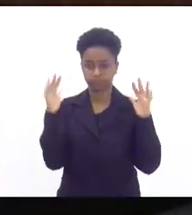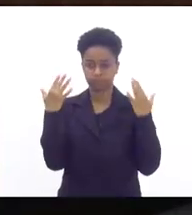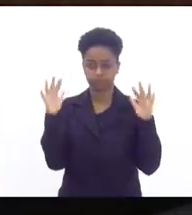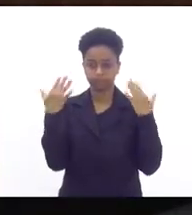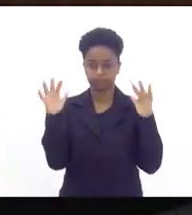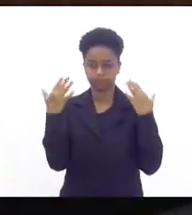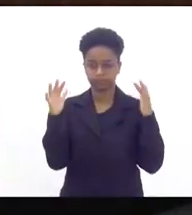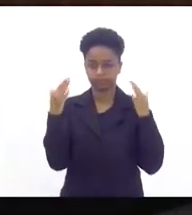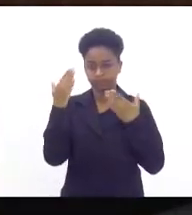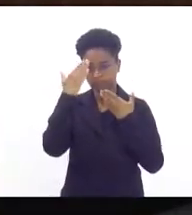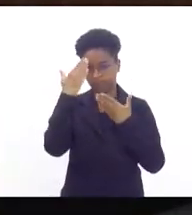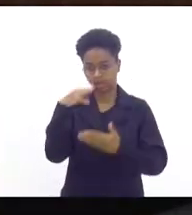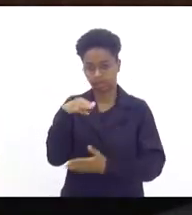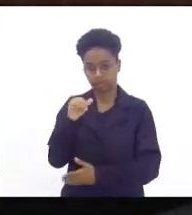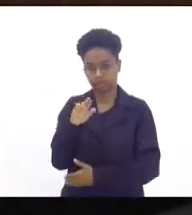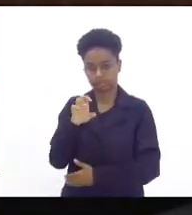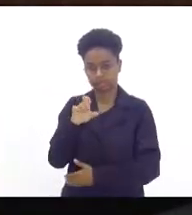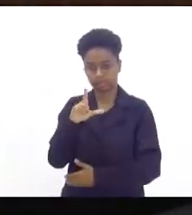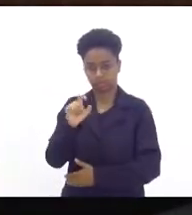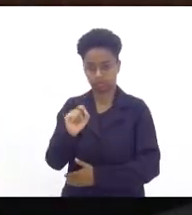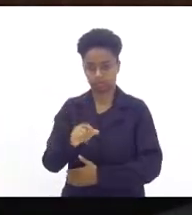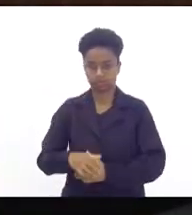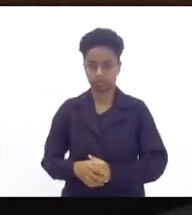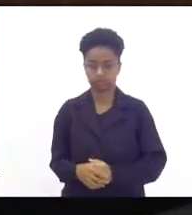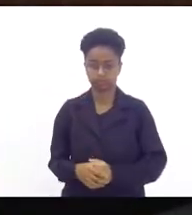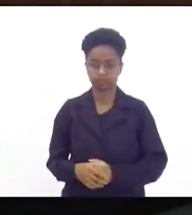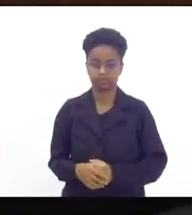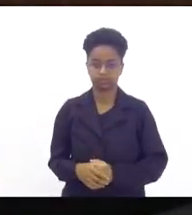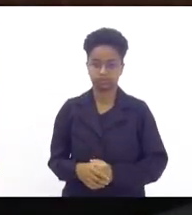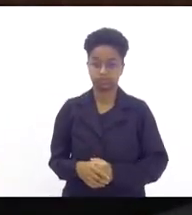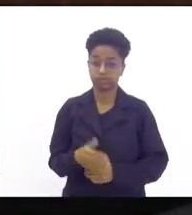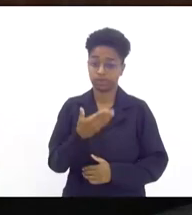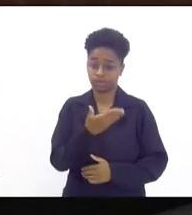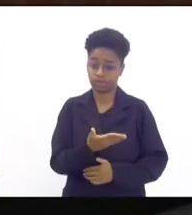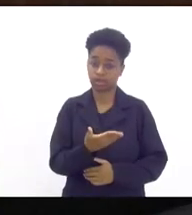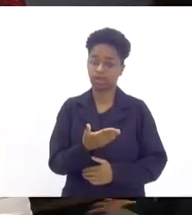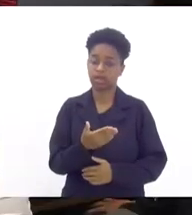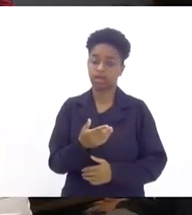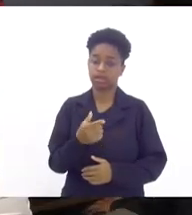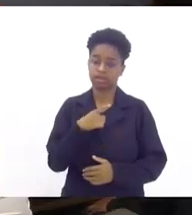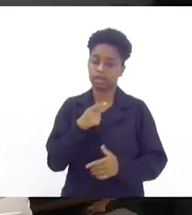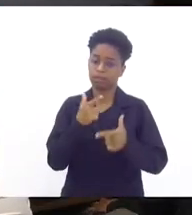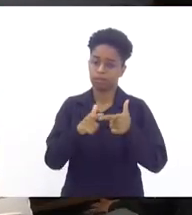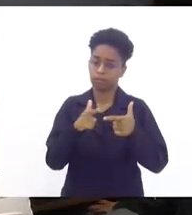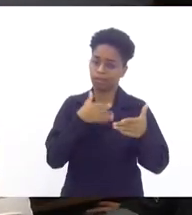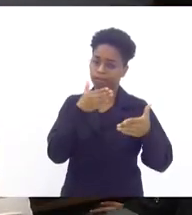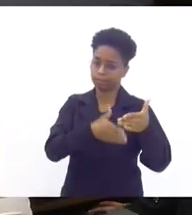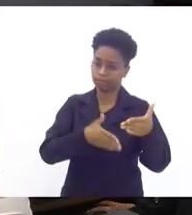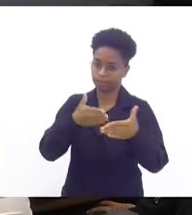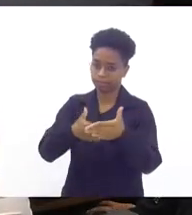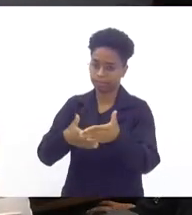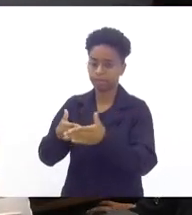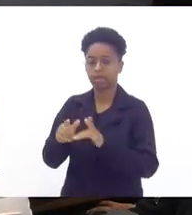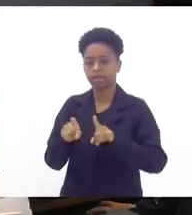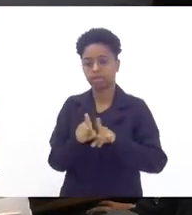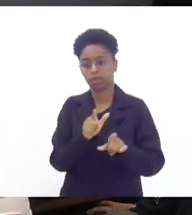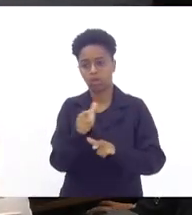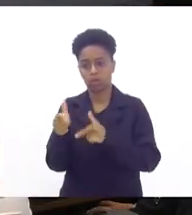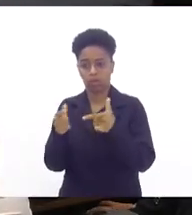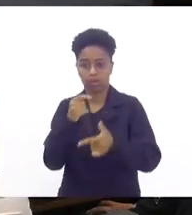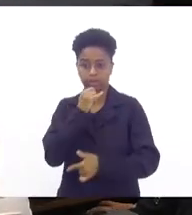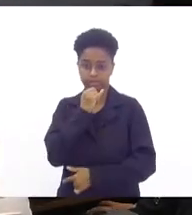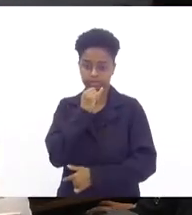Obrigado Marcelo é um problema que Marcelo enfrenta e outros Tais né Por exemplo